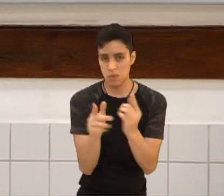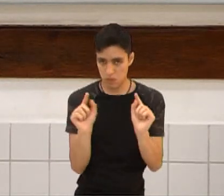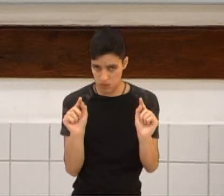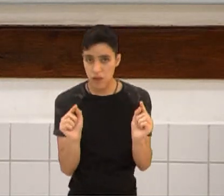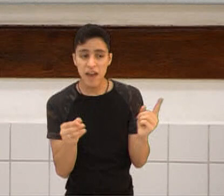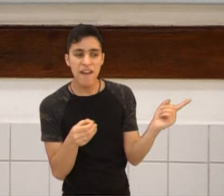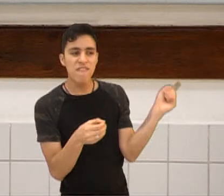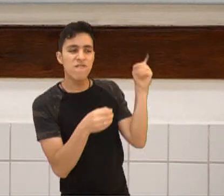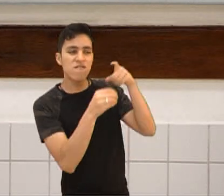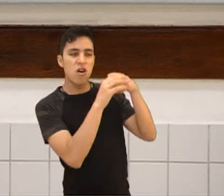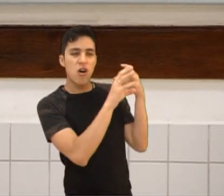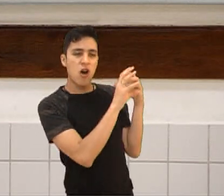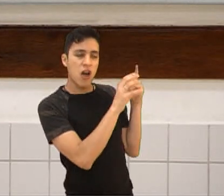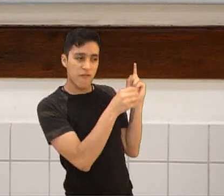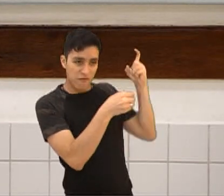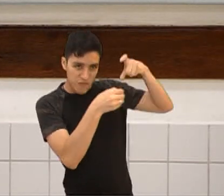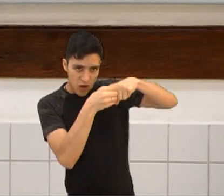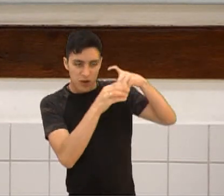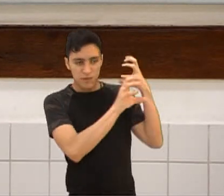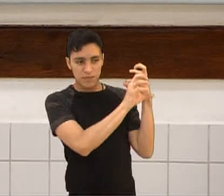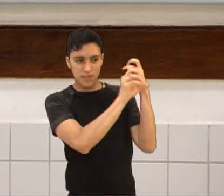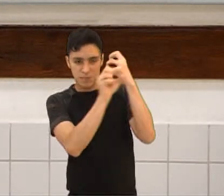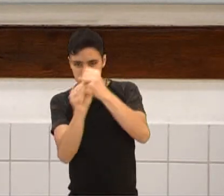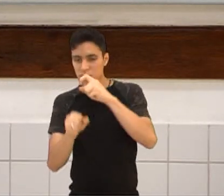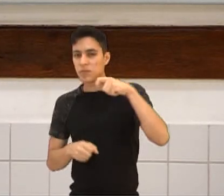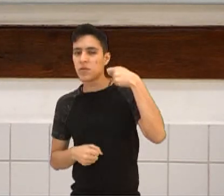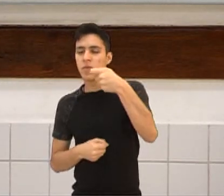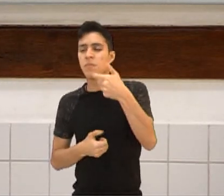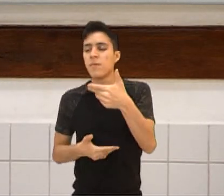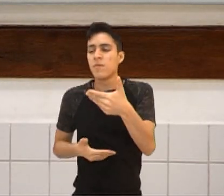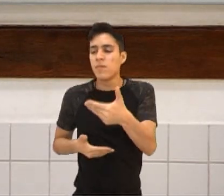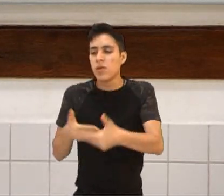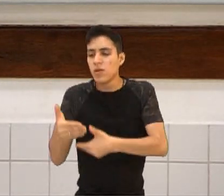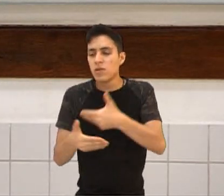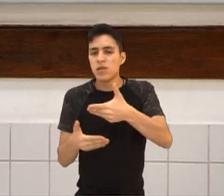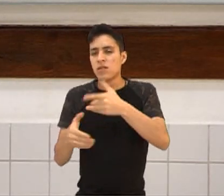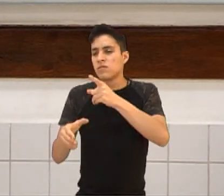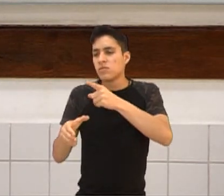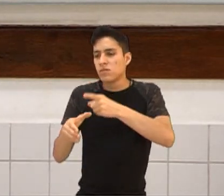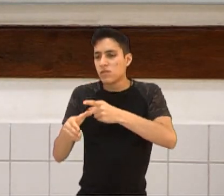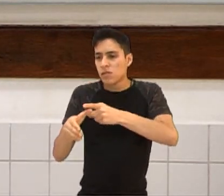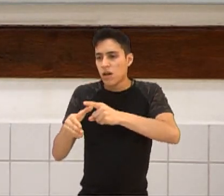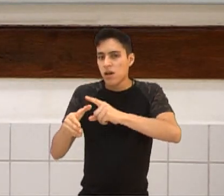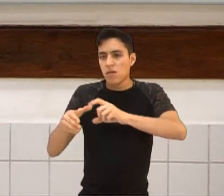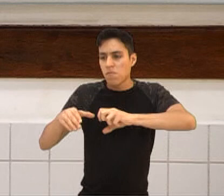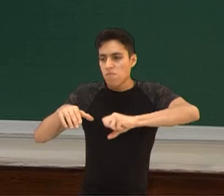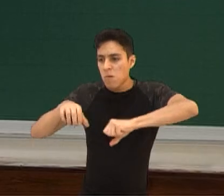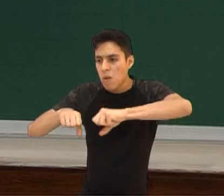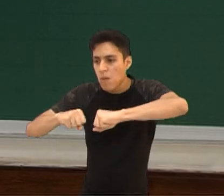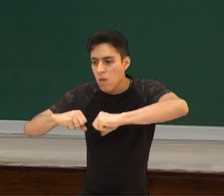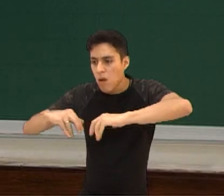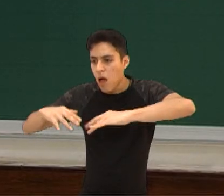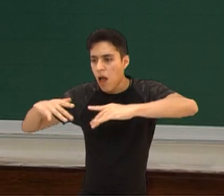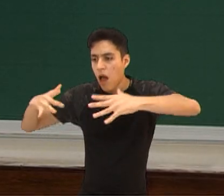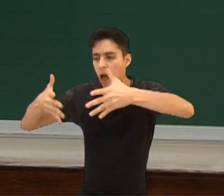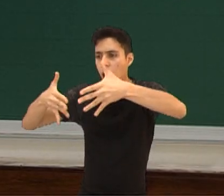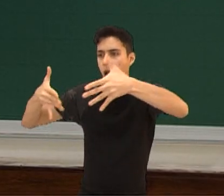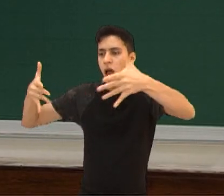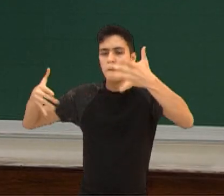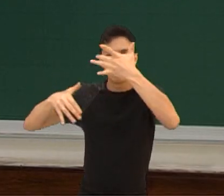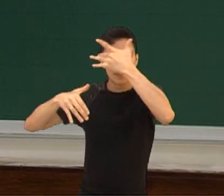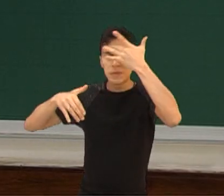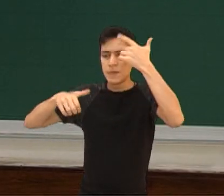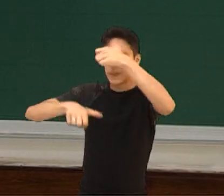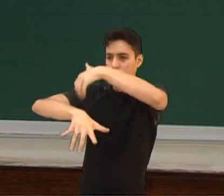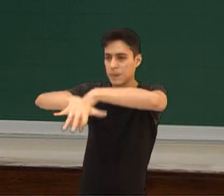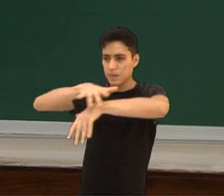urbanização de 3 continentes, pessoal: Ásia, Europa e Oceania. Então, nosso objetivo é retomar as principais características